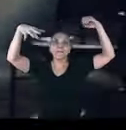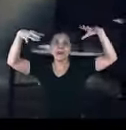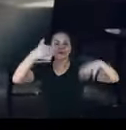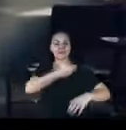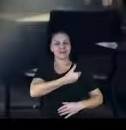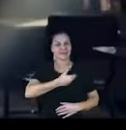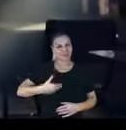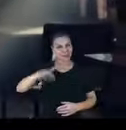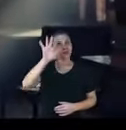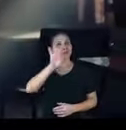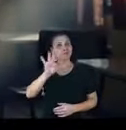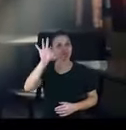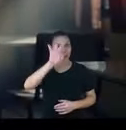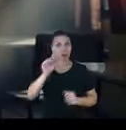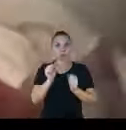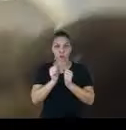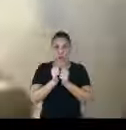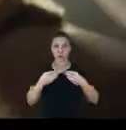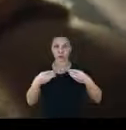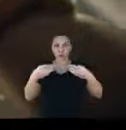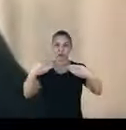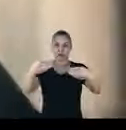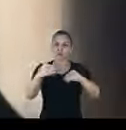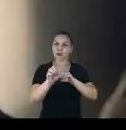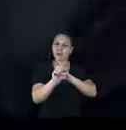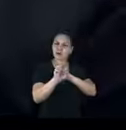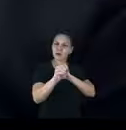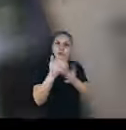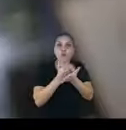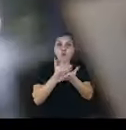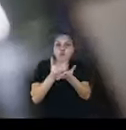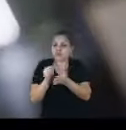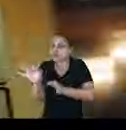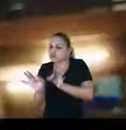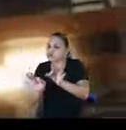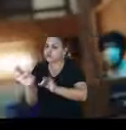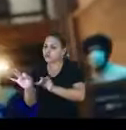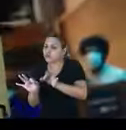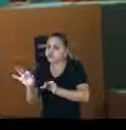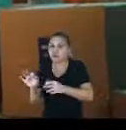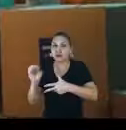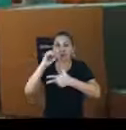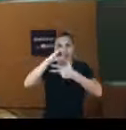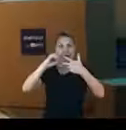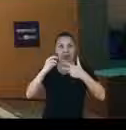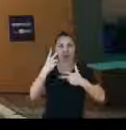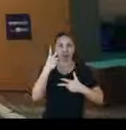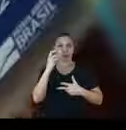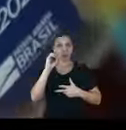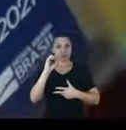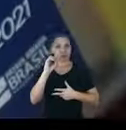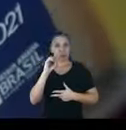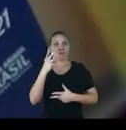O governo federal, por meio do Ministério da Educação, já iniciou os preparativos para o Enem 2021.